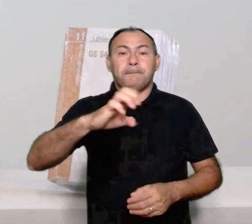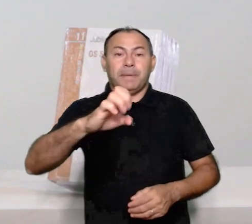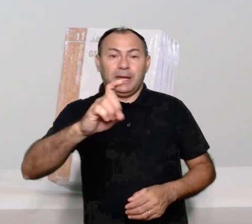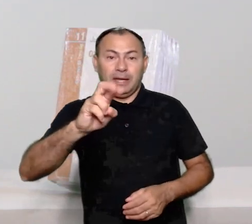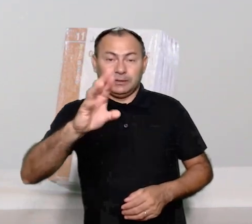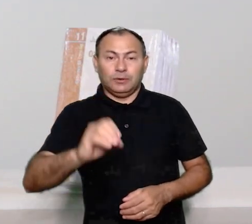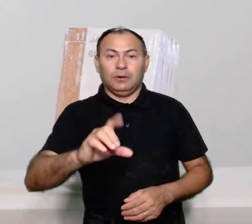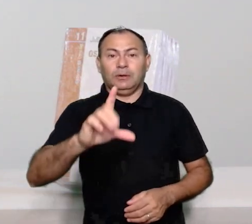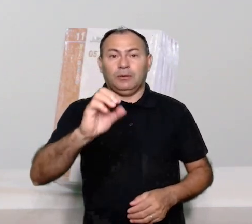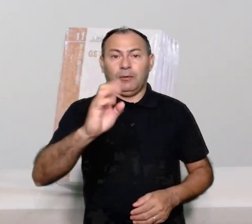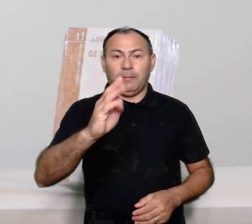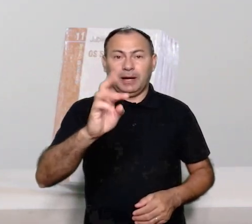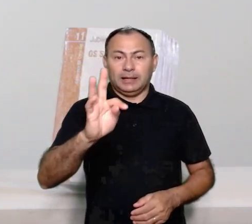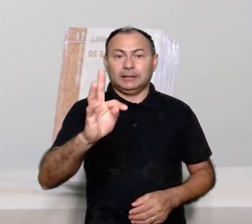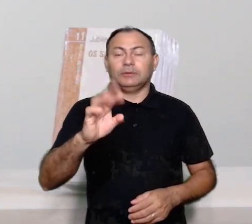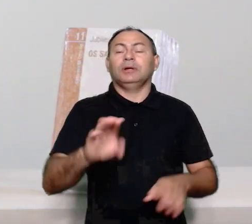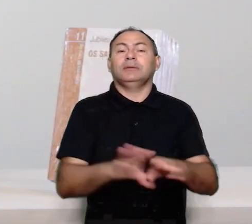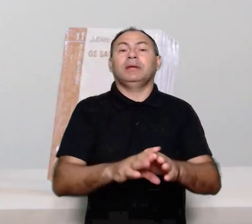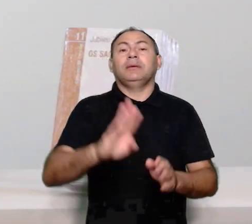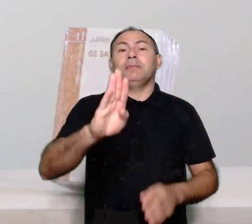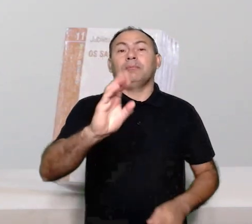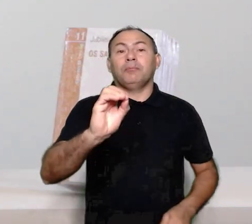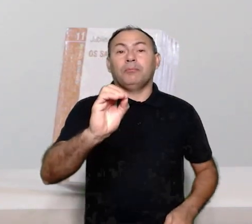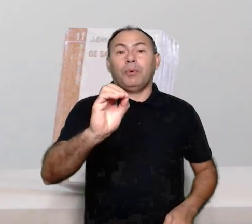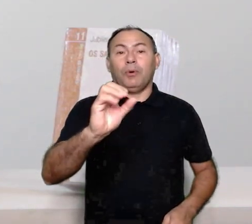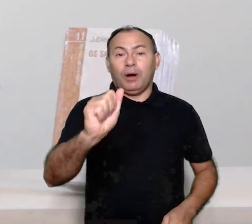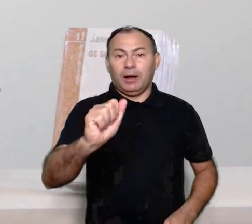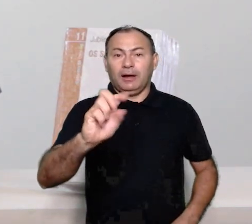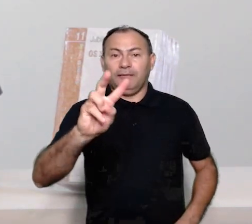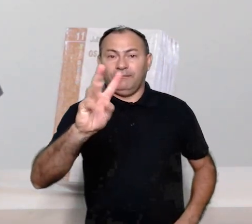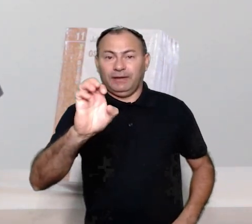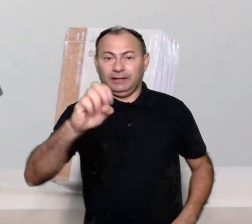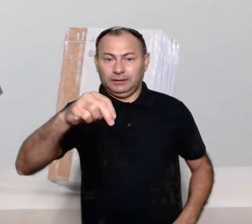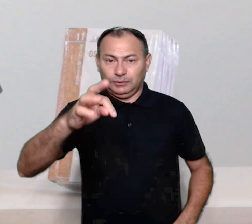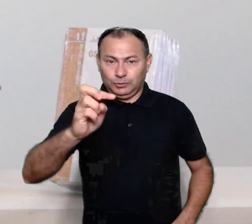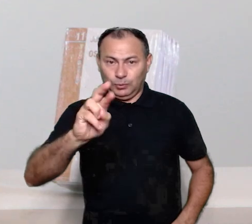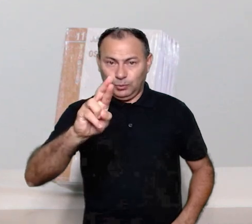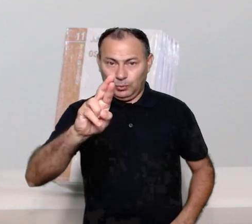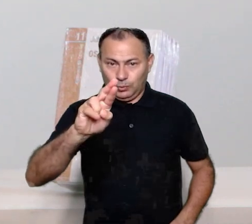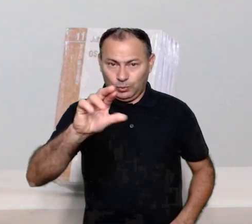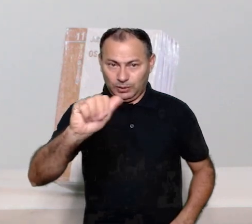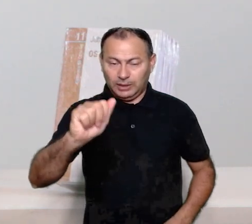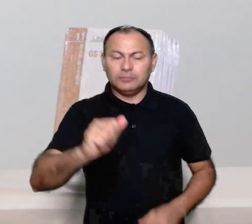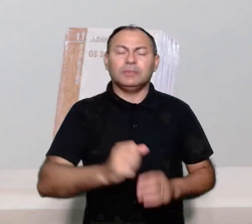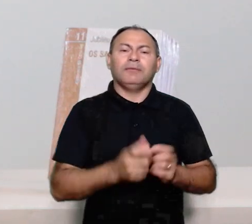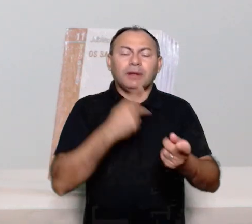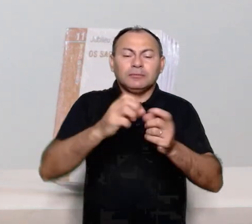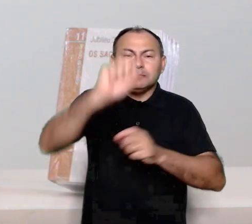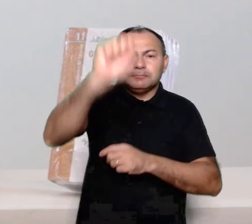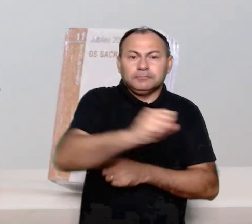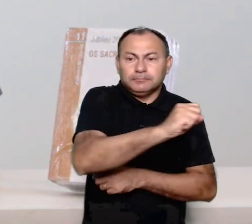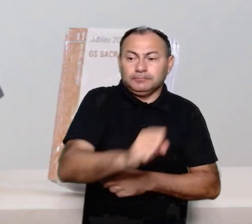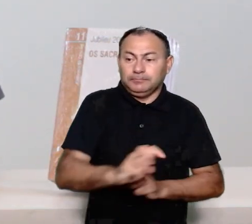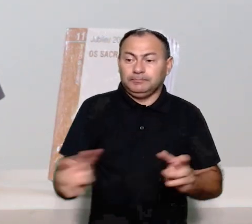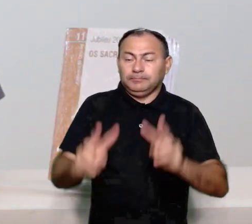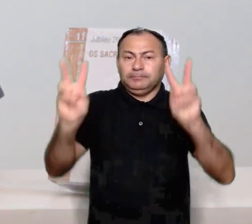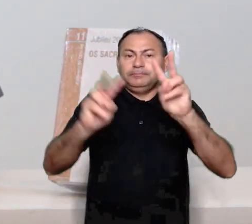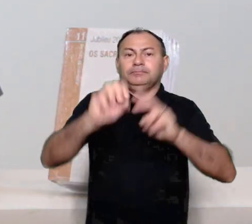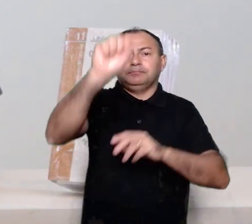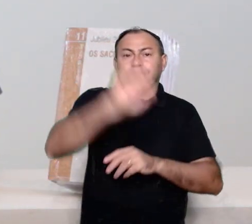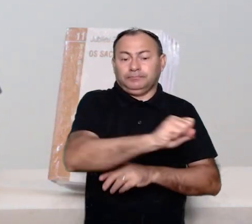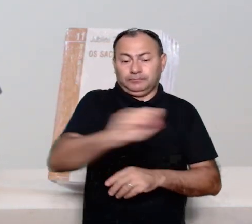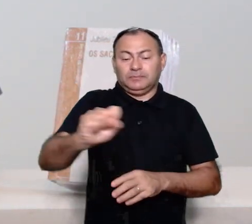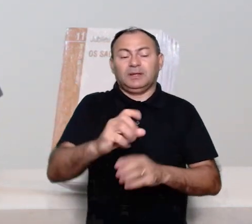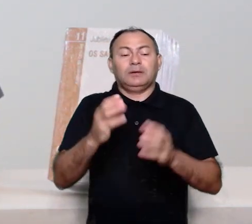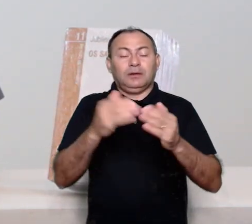Lombardo, também Boaventura, que vincula os sacramentos às virtudes, vincula o sacramento